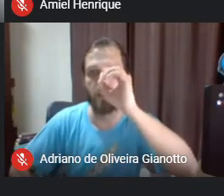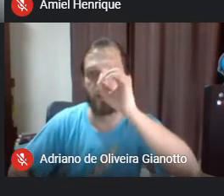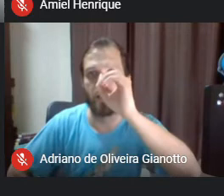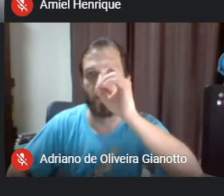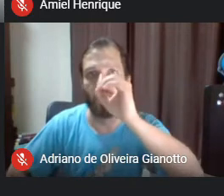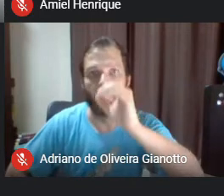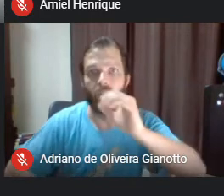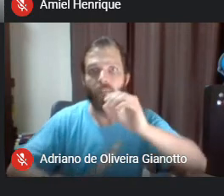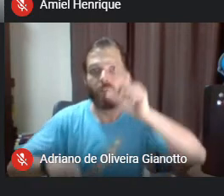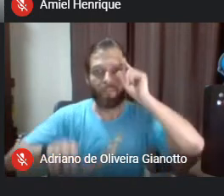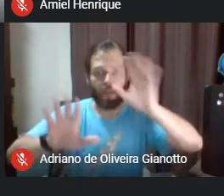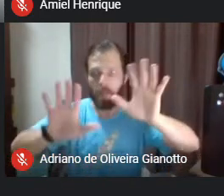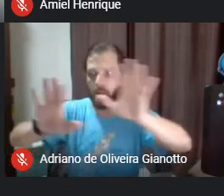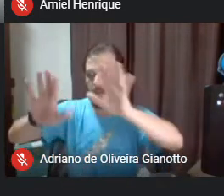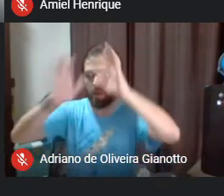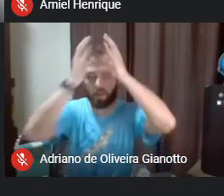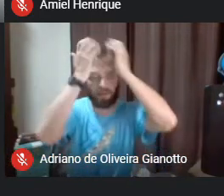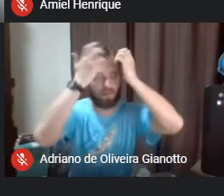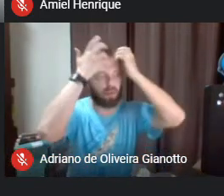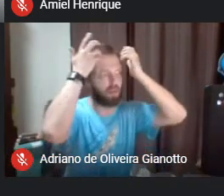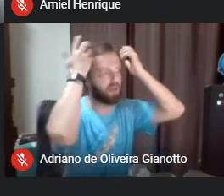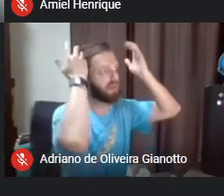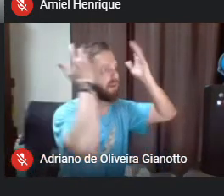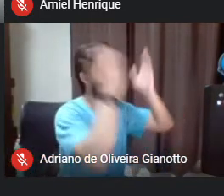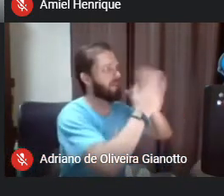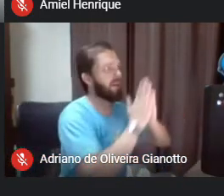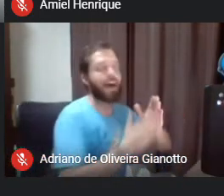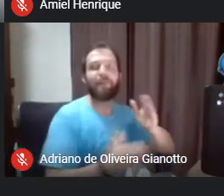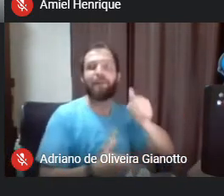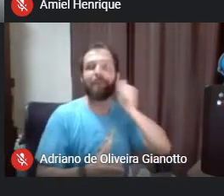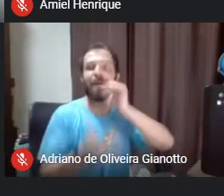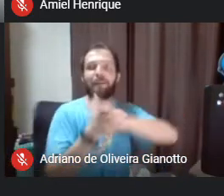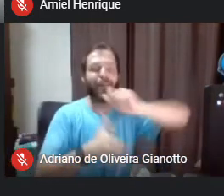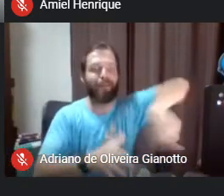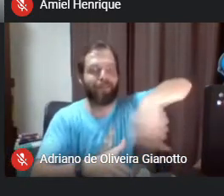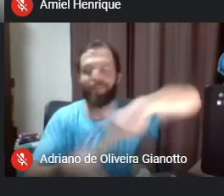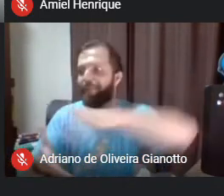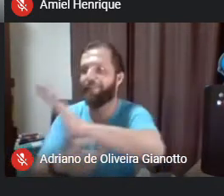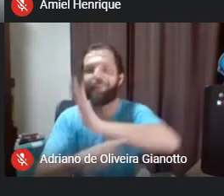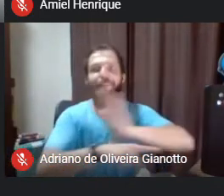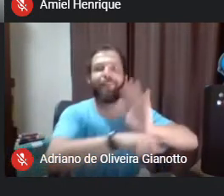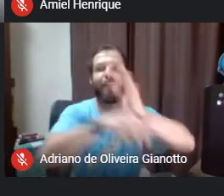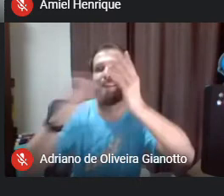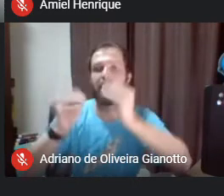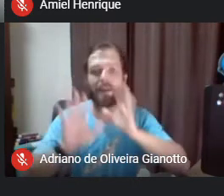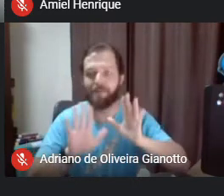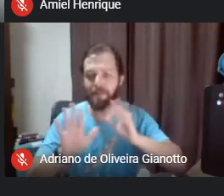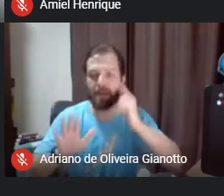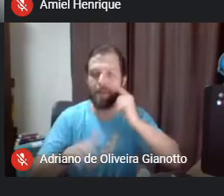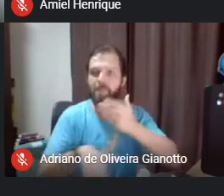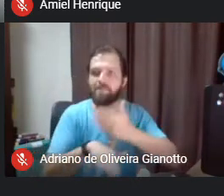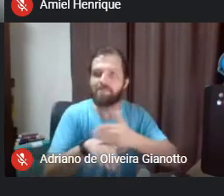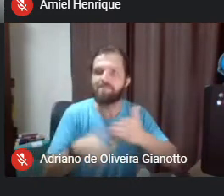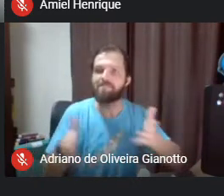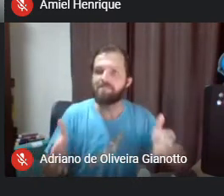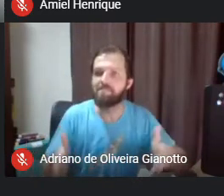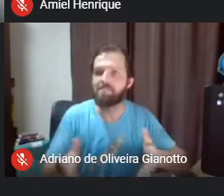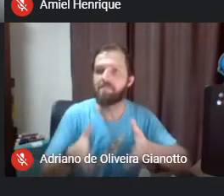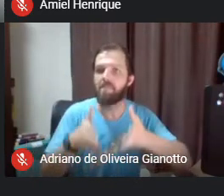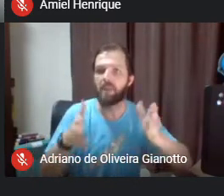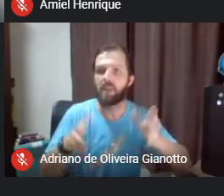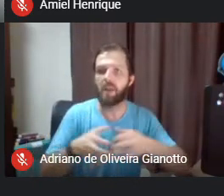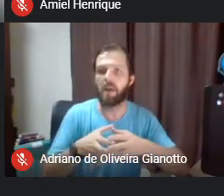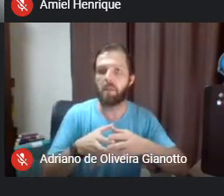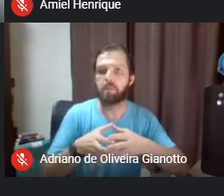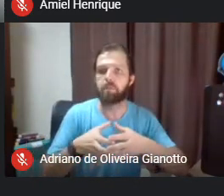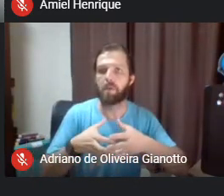De repente, já havia 10 crianças dentro da casa de Galaudê, né? E eles